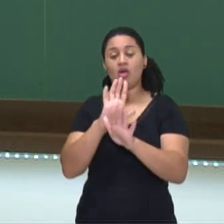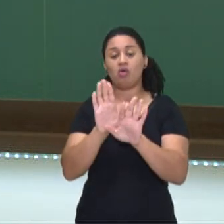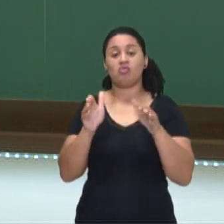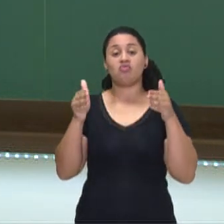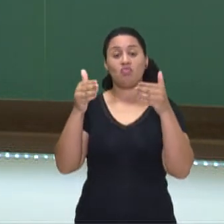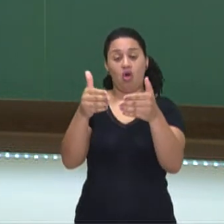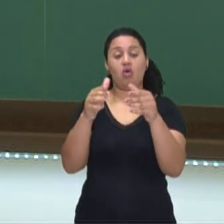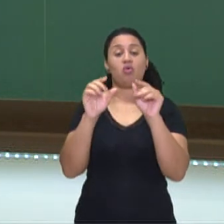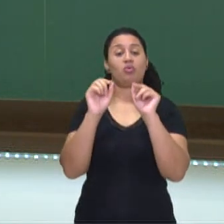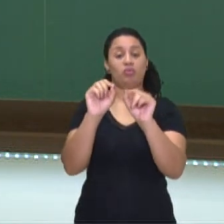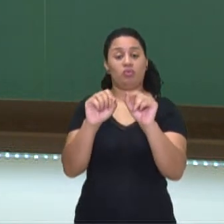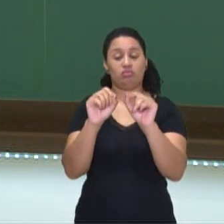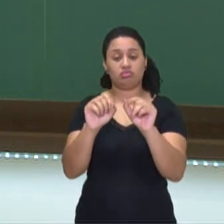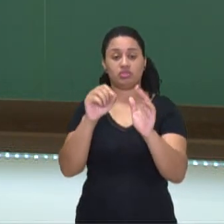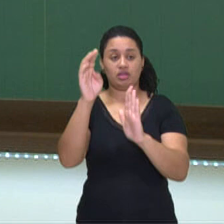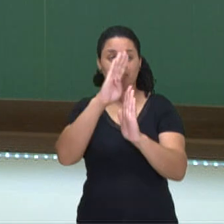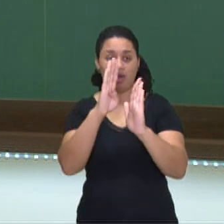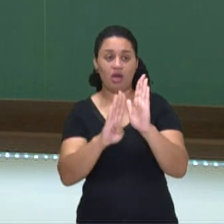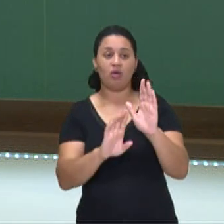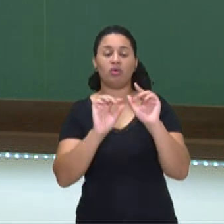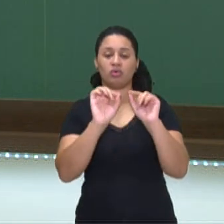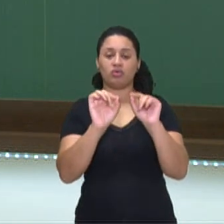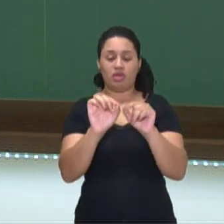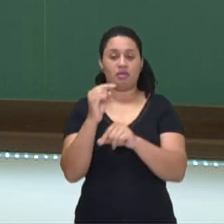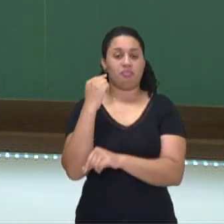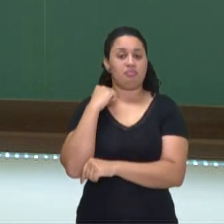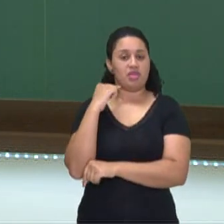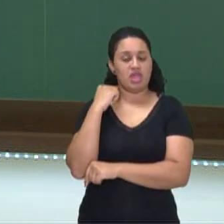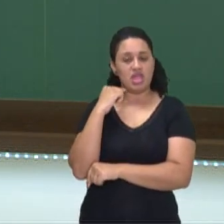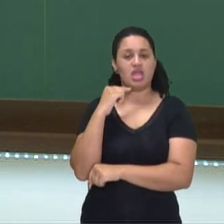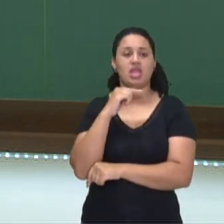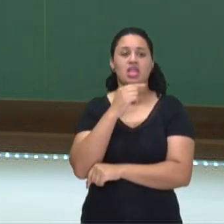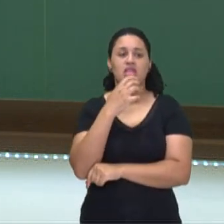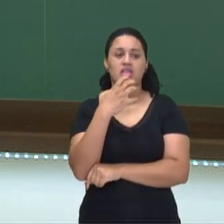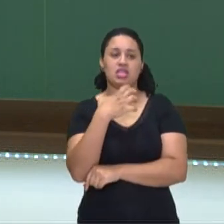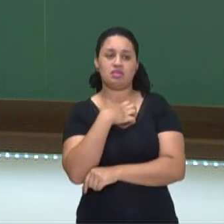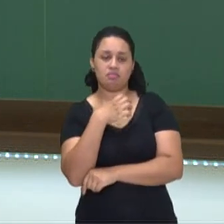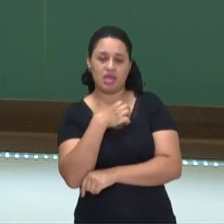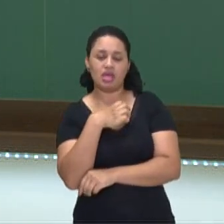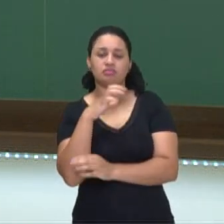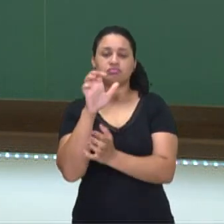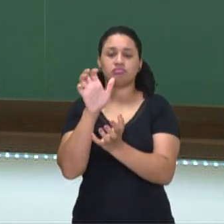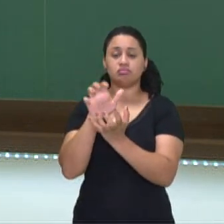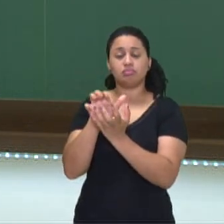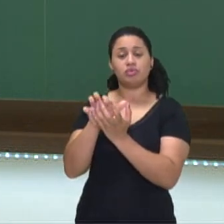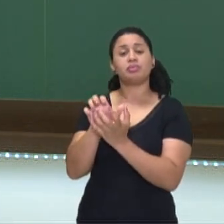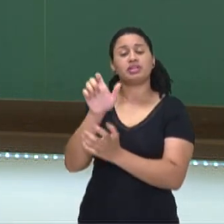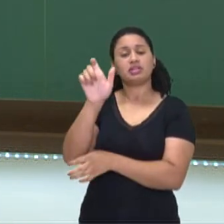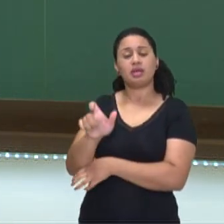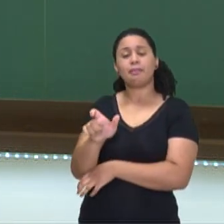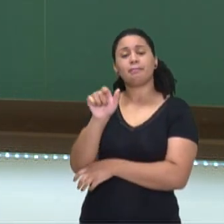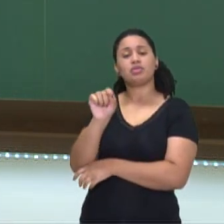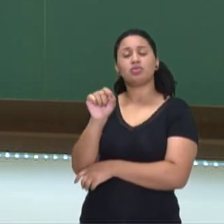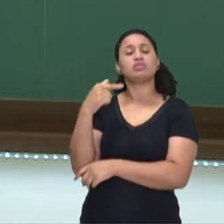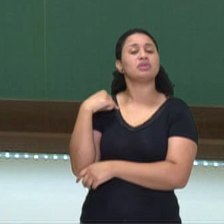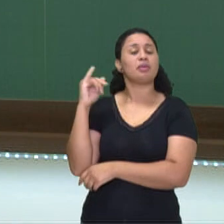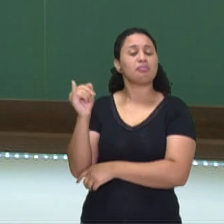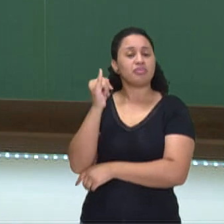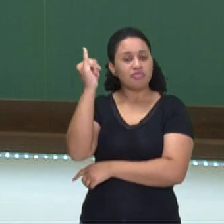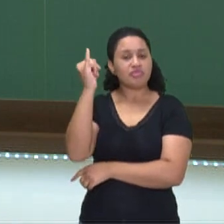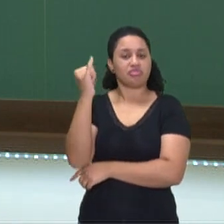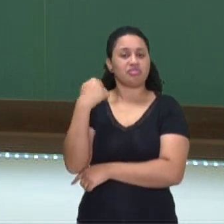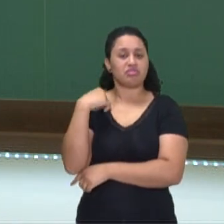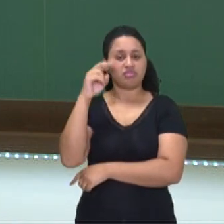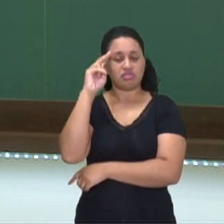nisso aqui, né? Minas, Rio e Bahia, Pernambuco, porque a gente vai ter grandes nomes trabalhando nessa região,